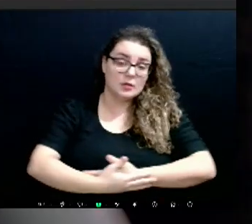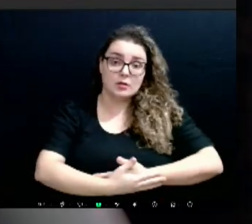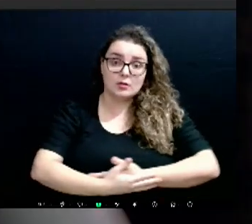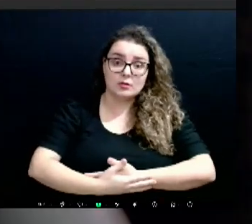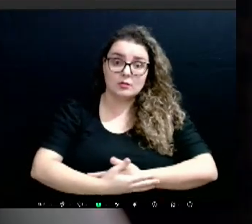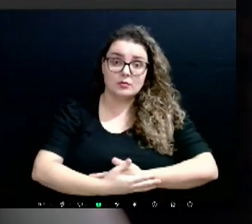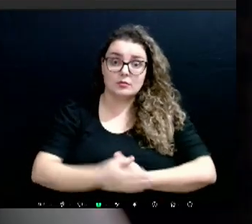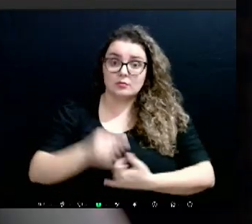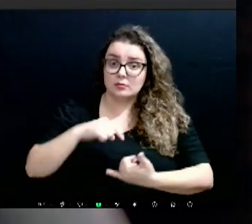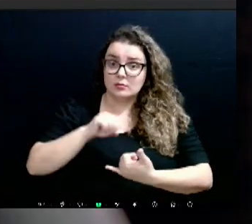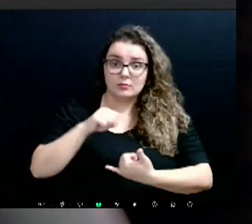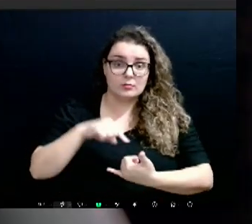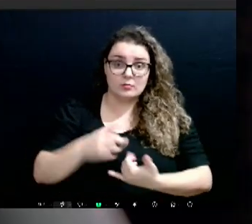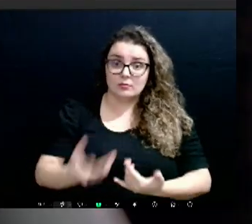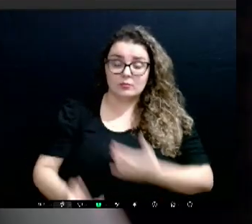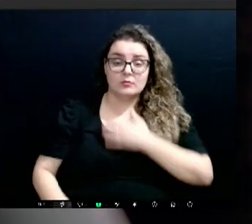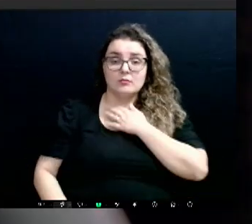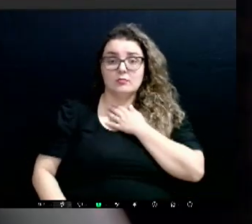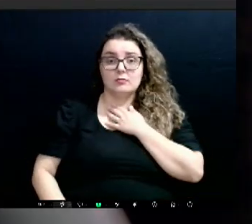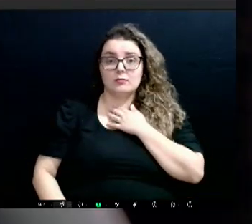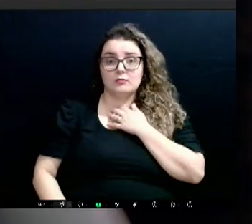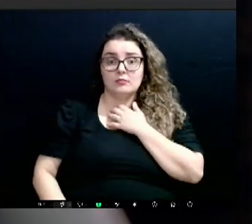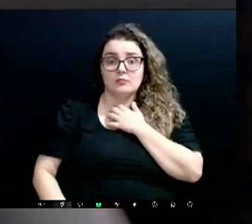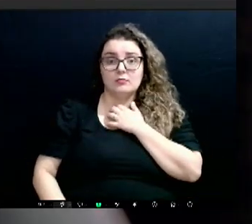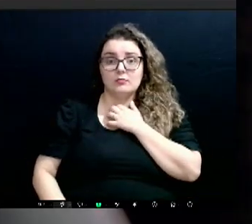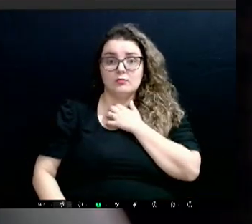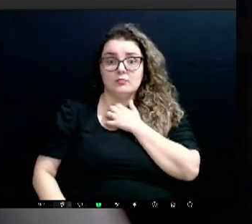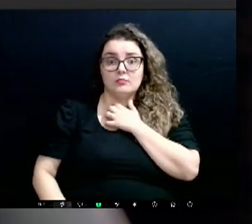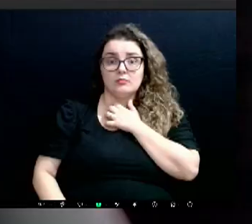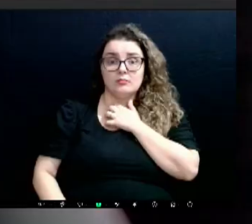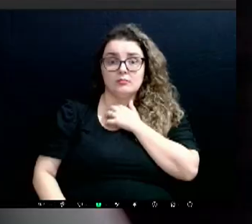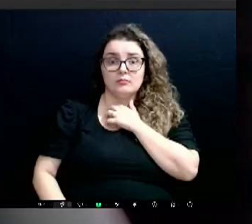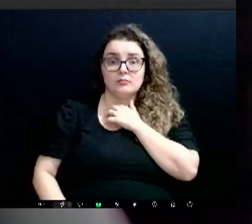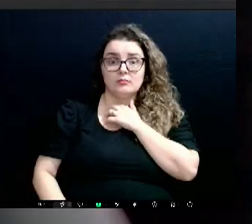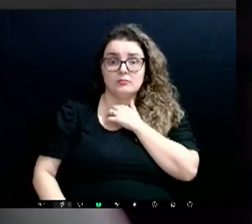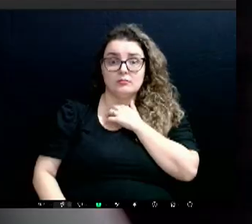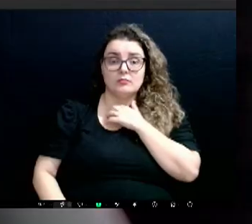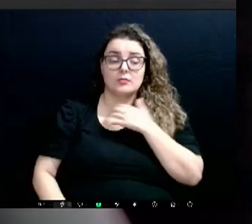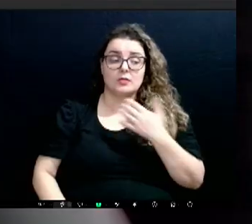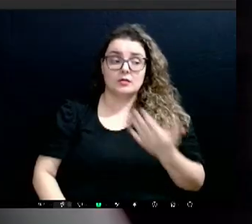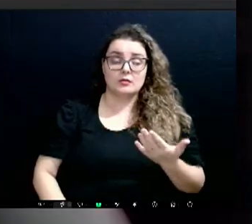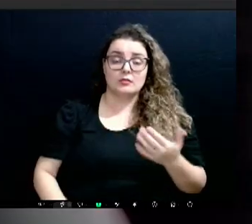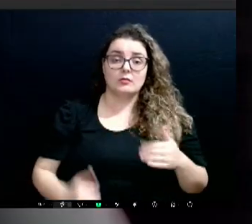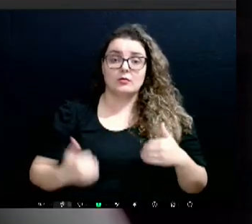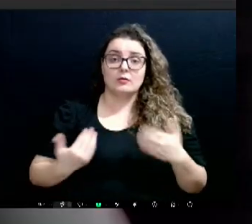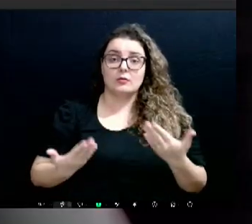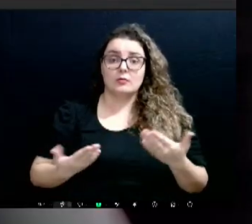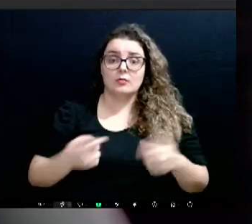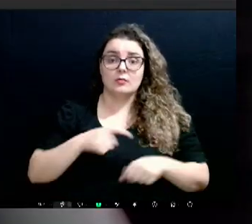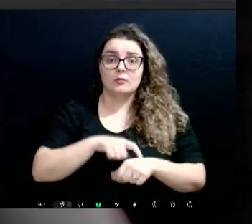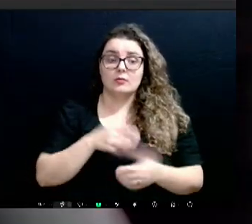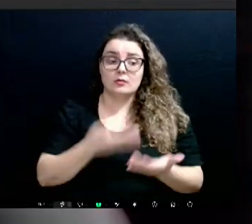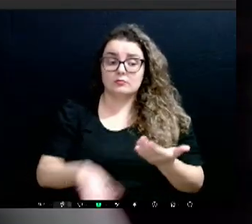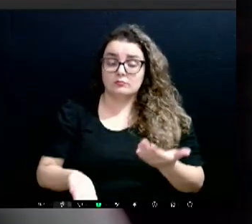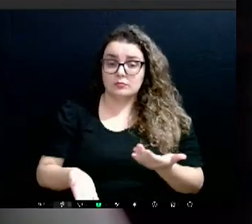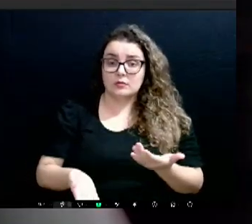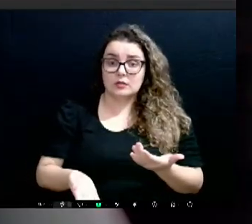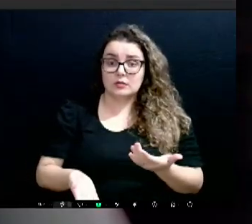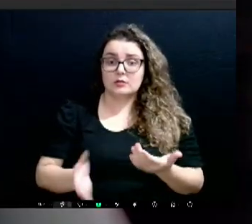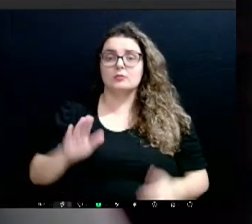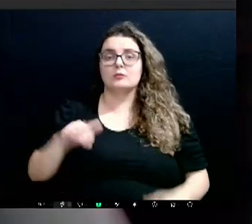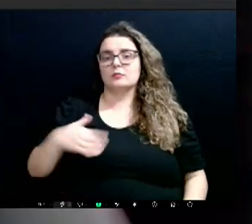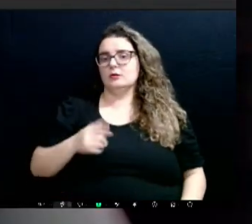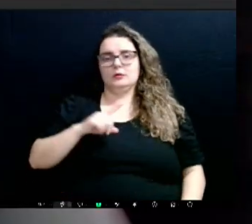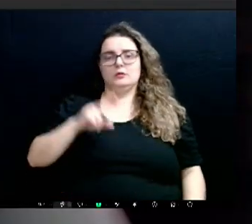mão, com a tela, né, já visivelmente. Então, qual é o momento que se perde? Se perde quando a gente não olha para o